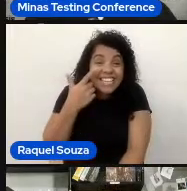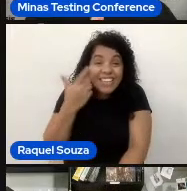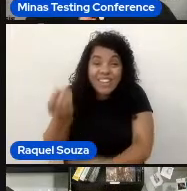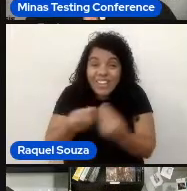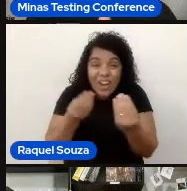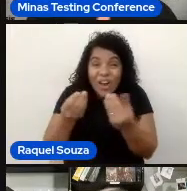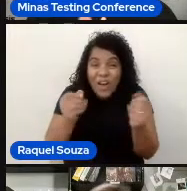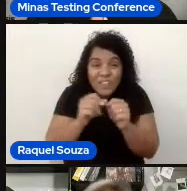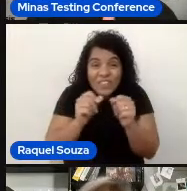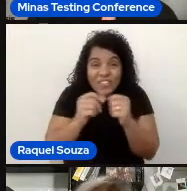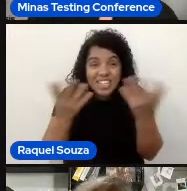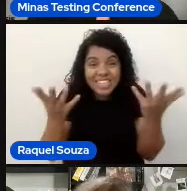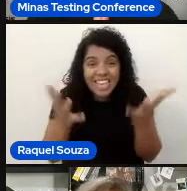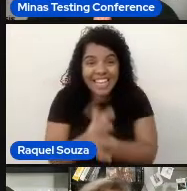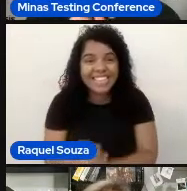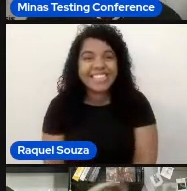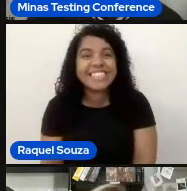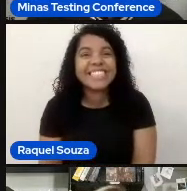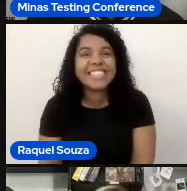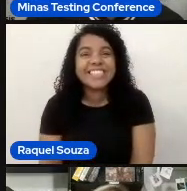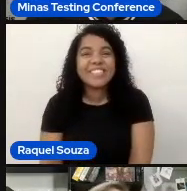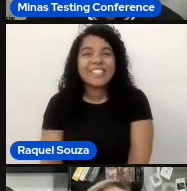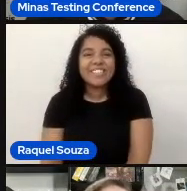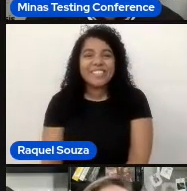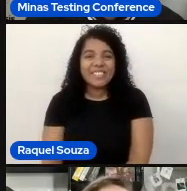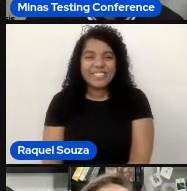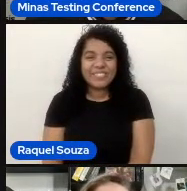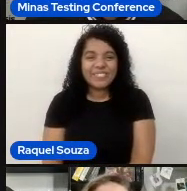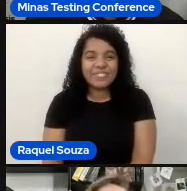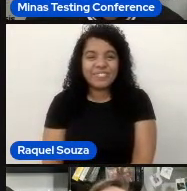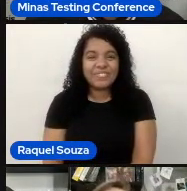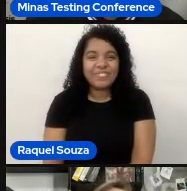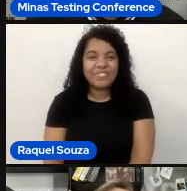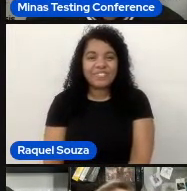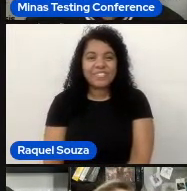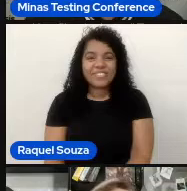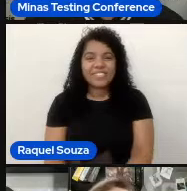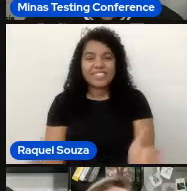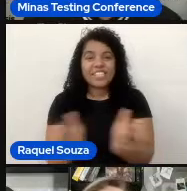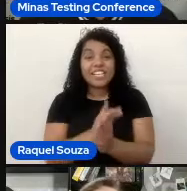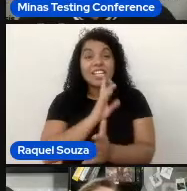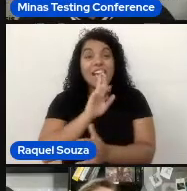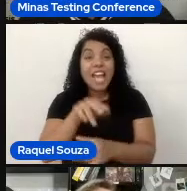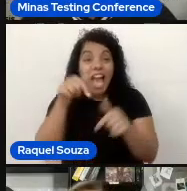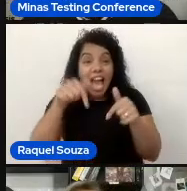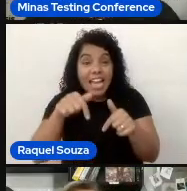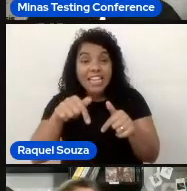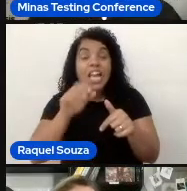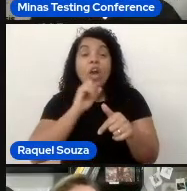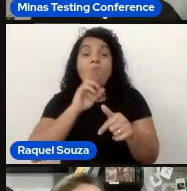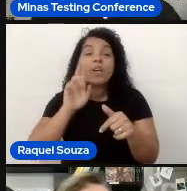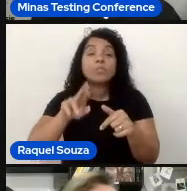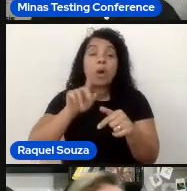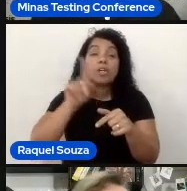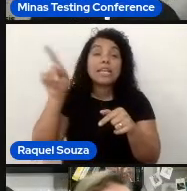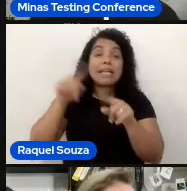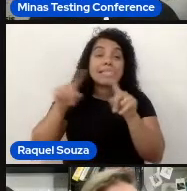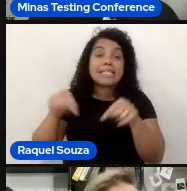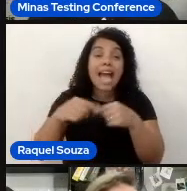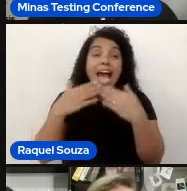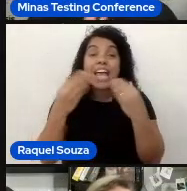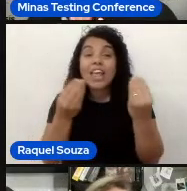como é que vai ser. E aí a gente tem tempo de responder aqui, a gente vai passar a linha, como que vai